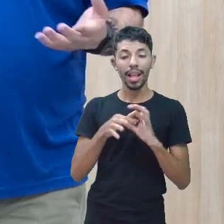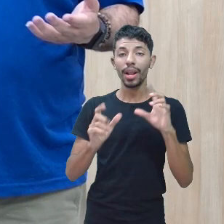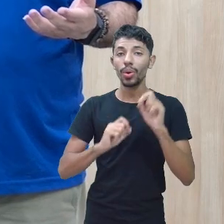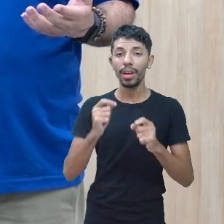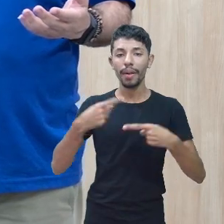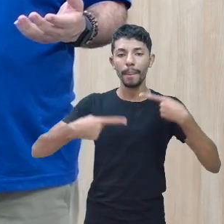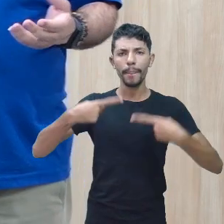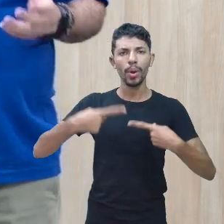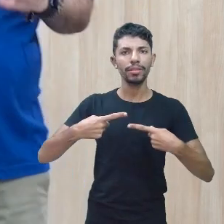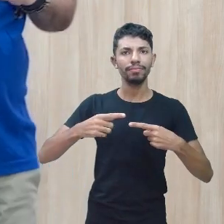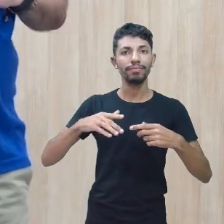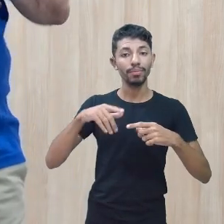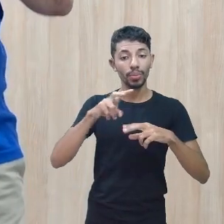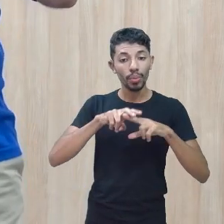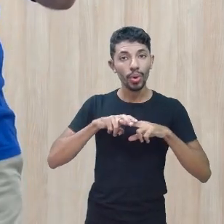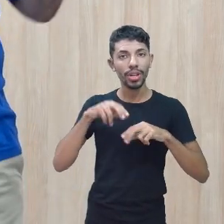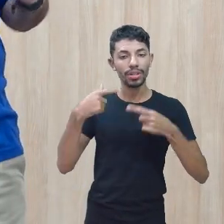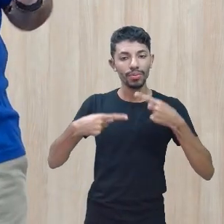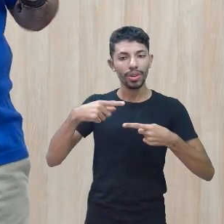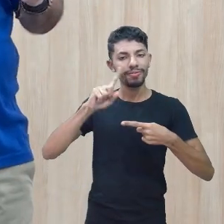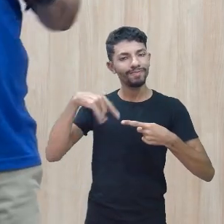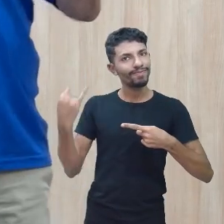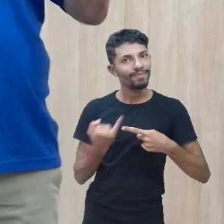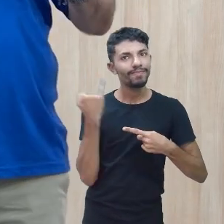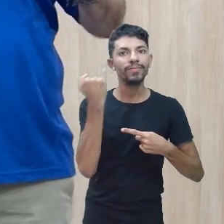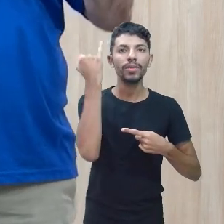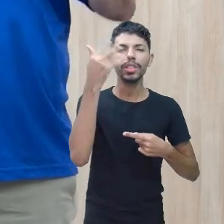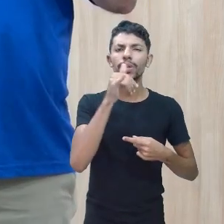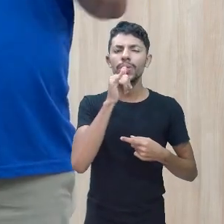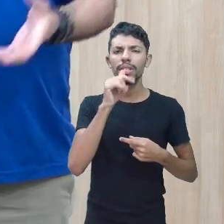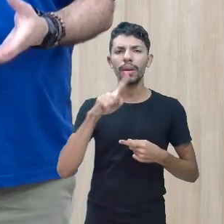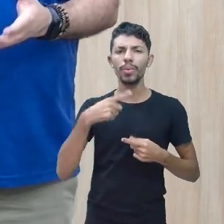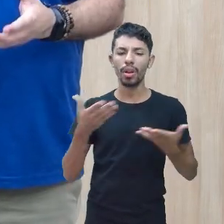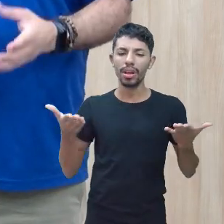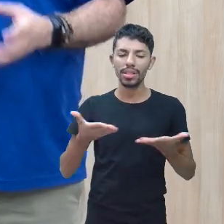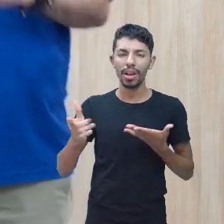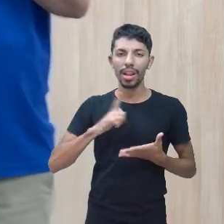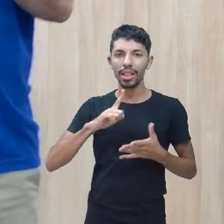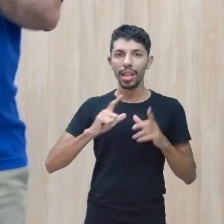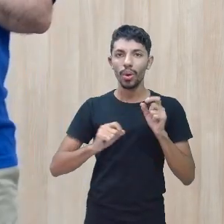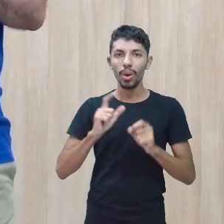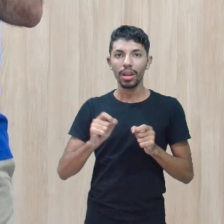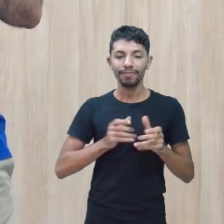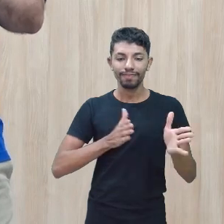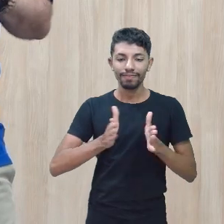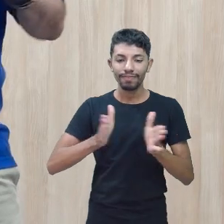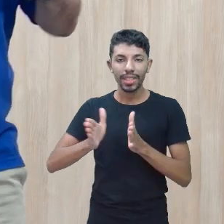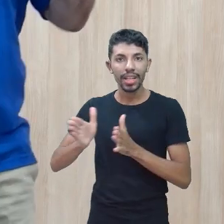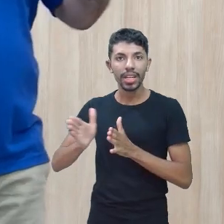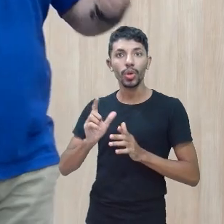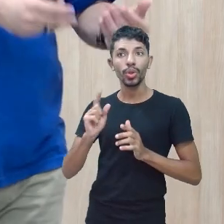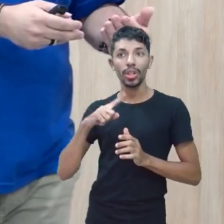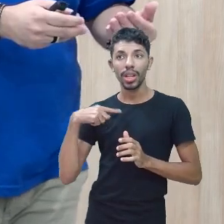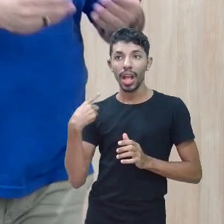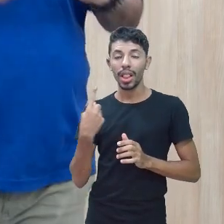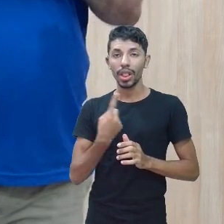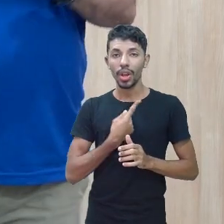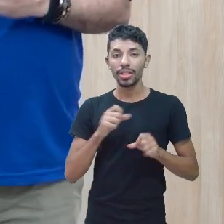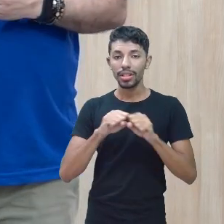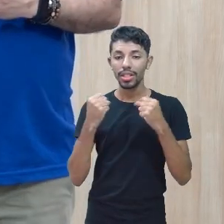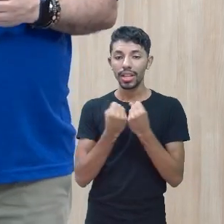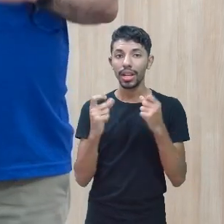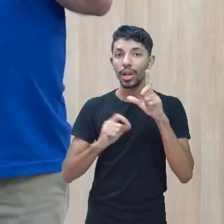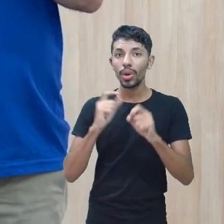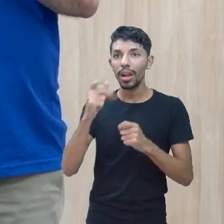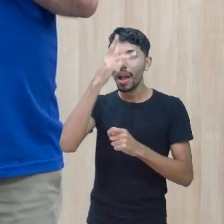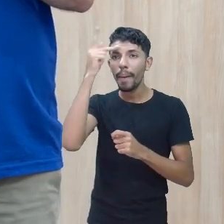muito importante. Nós estamos passando por momentos, né, na nossa sociedade onde as pessoas têm desacreditado na